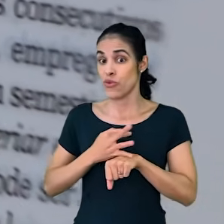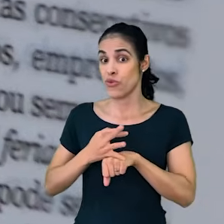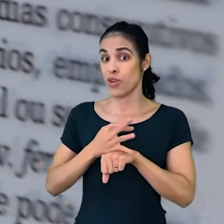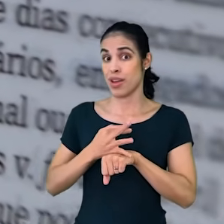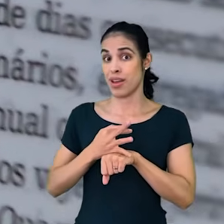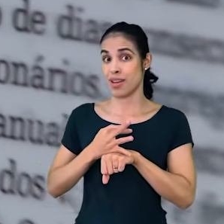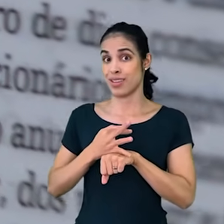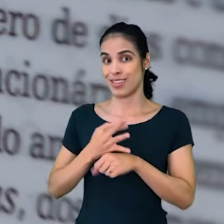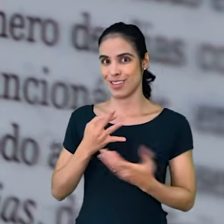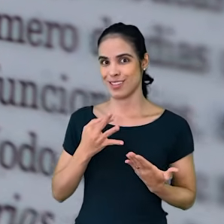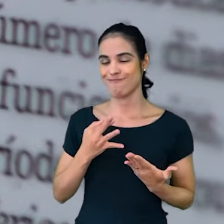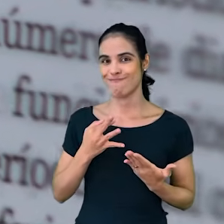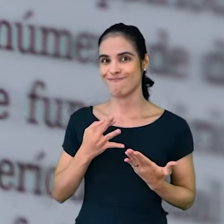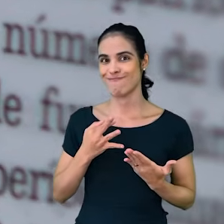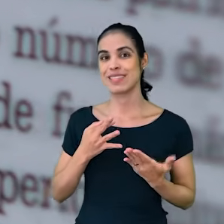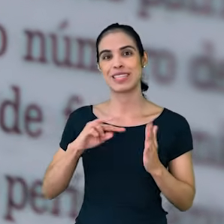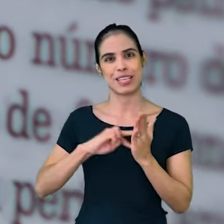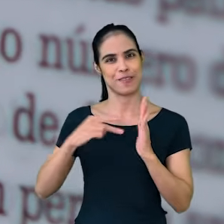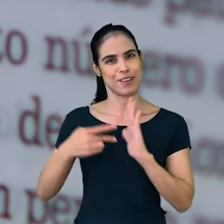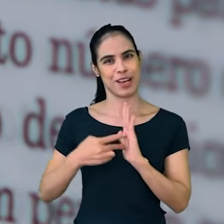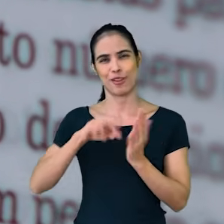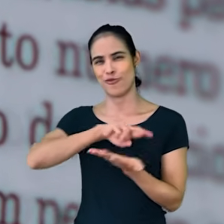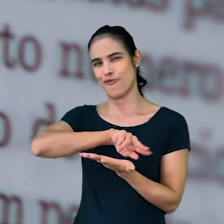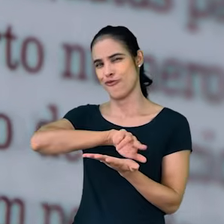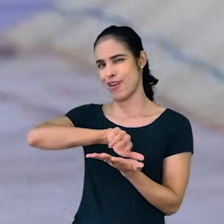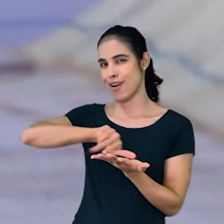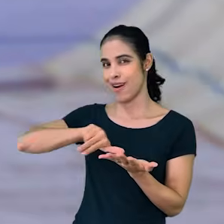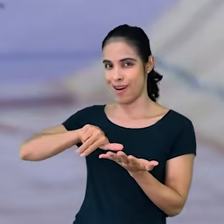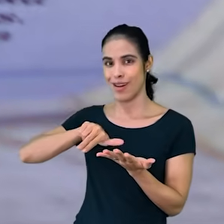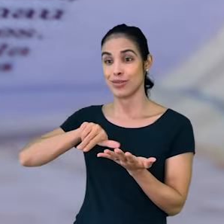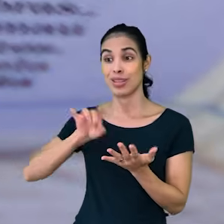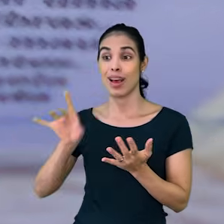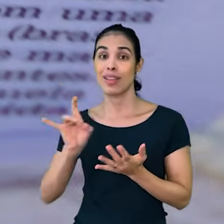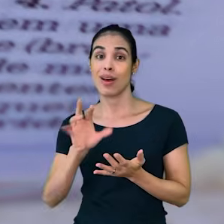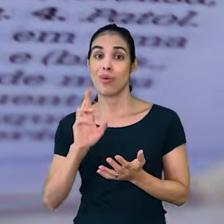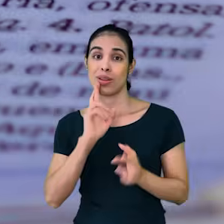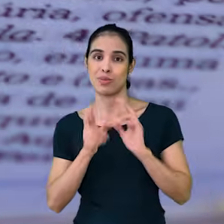por natureza, múltipla no significado,